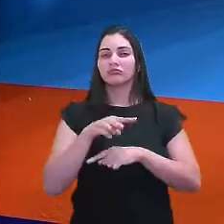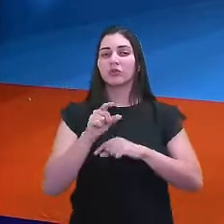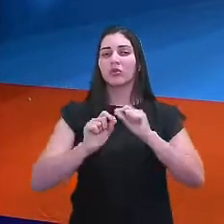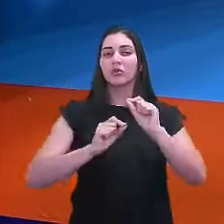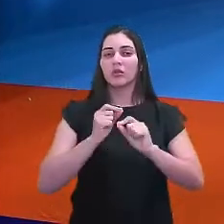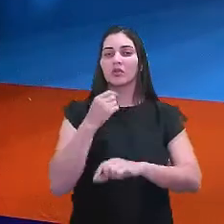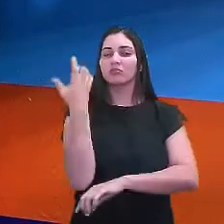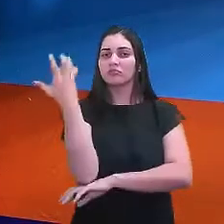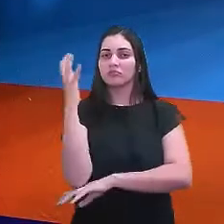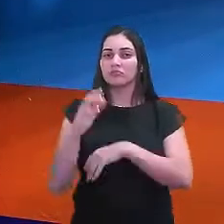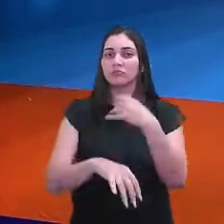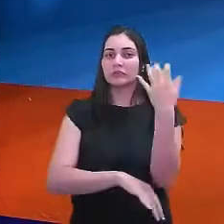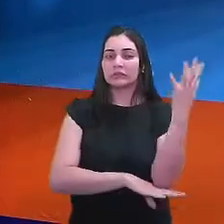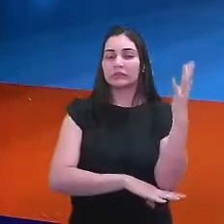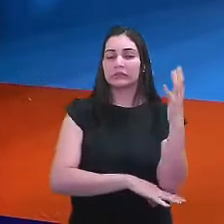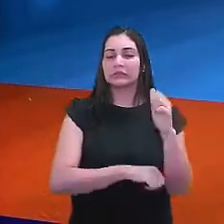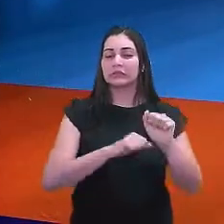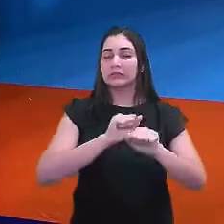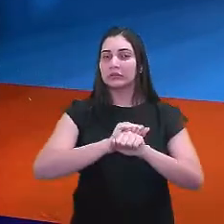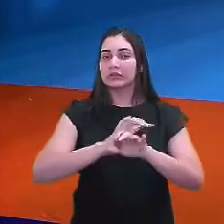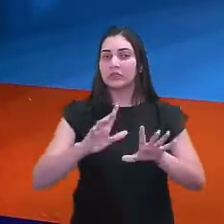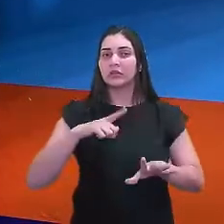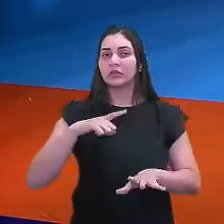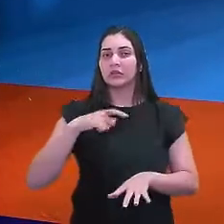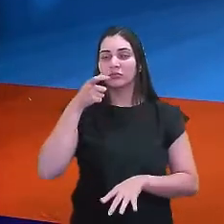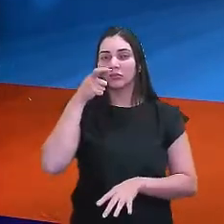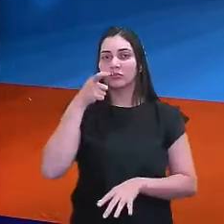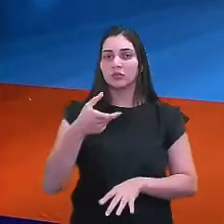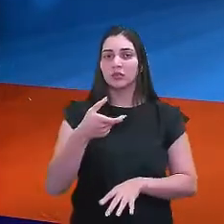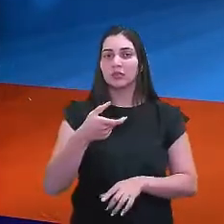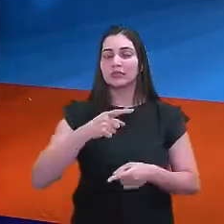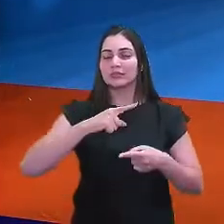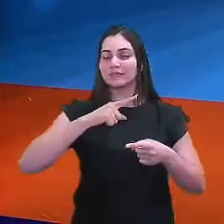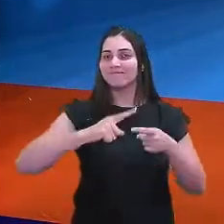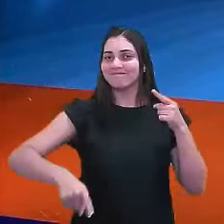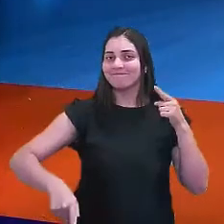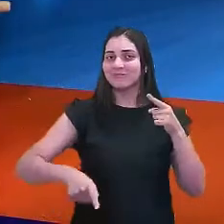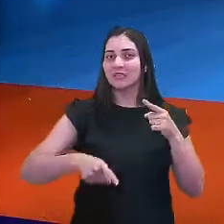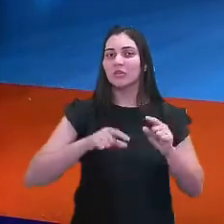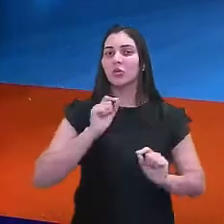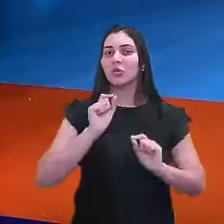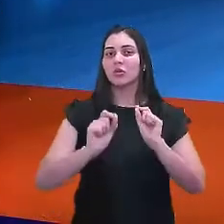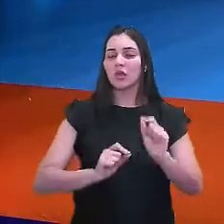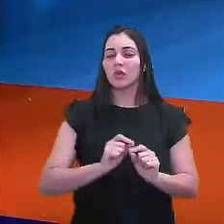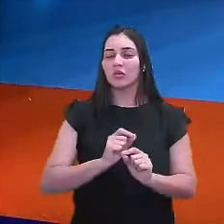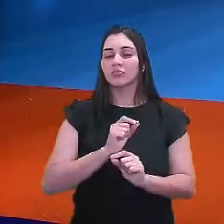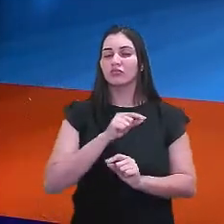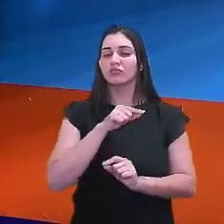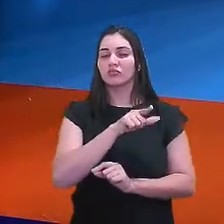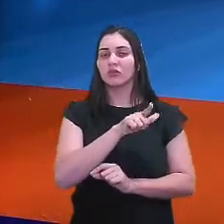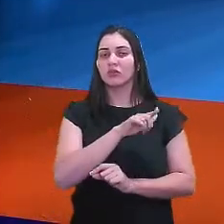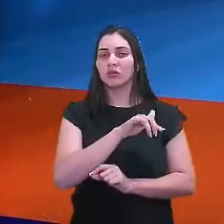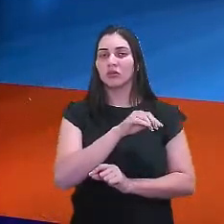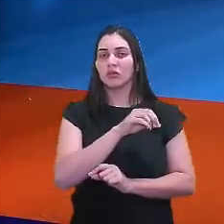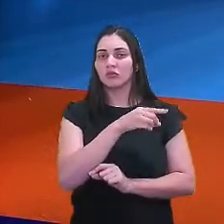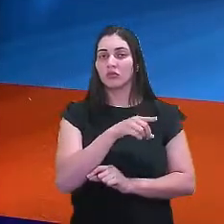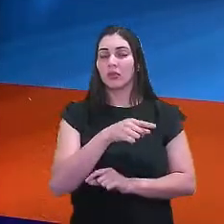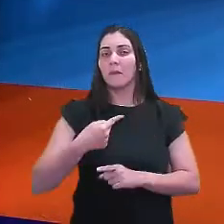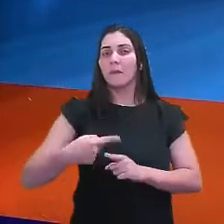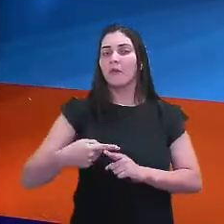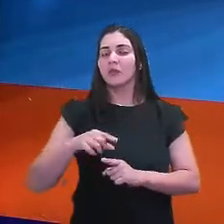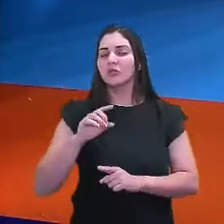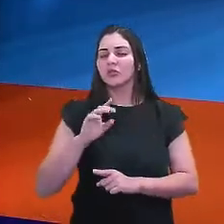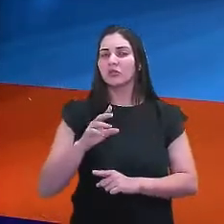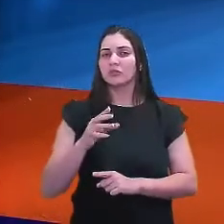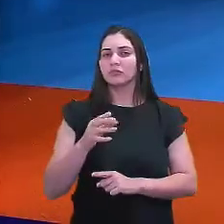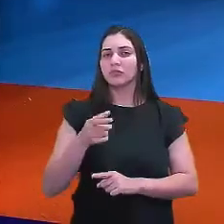sustentabilidade, deixou claro que tinha interesse de abolir, de, vamos dizer assim, de acabar com os lixões. Porque por si só, as